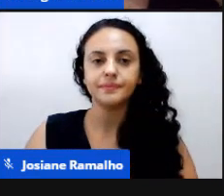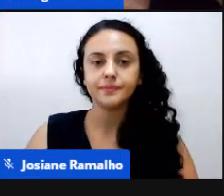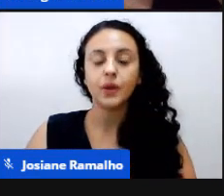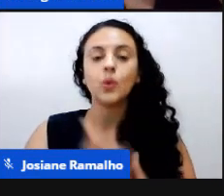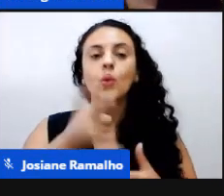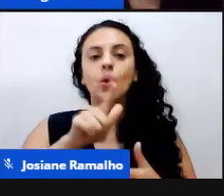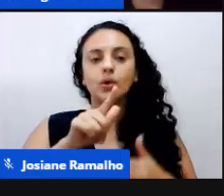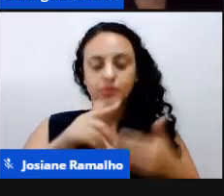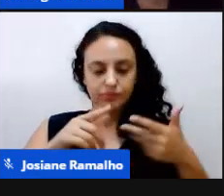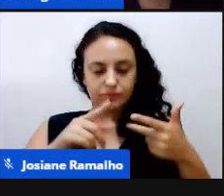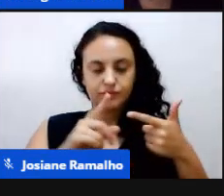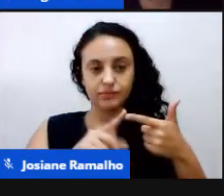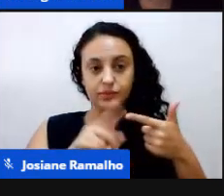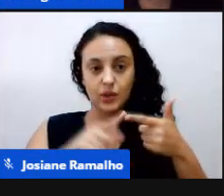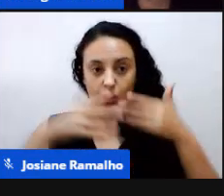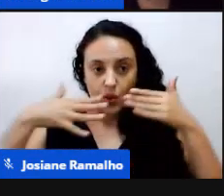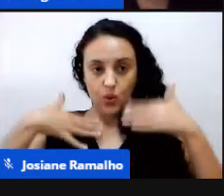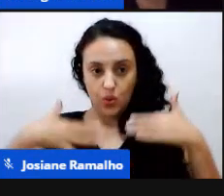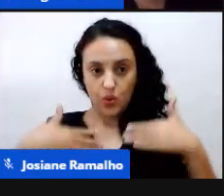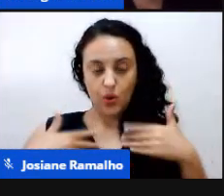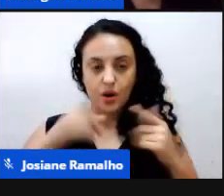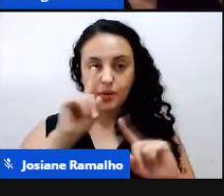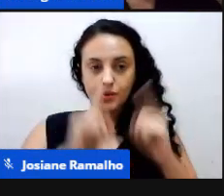movimentos. É o nosso corpo